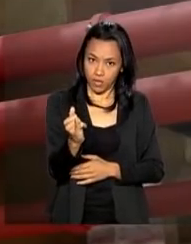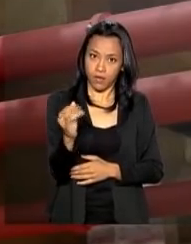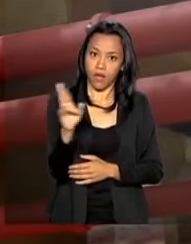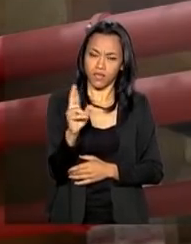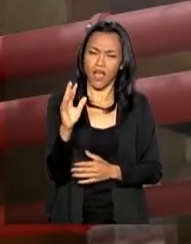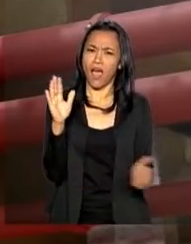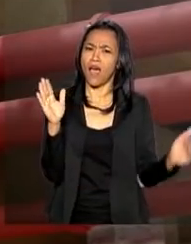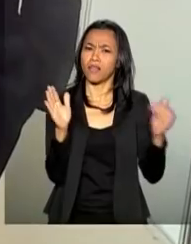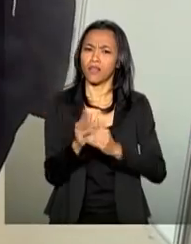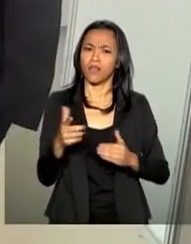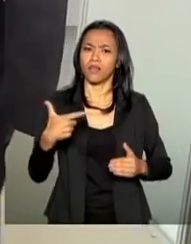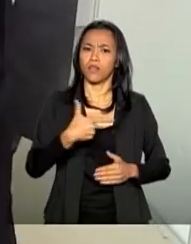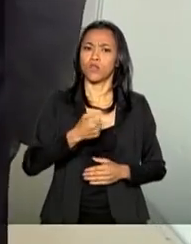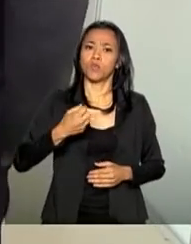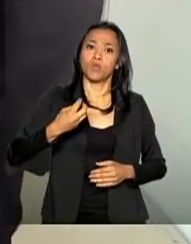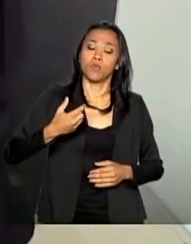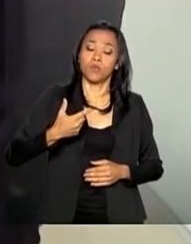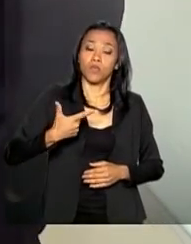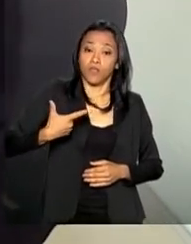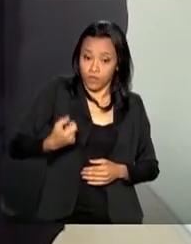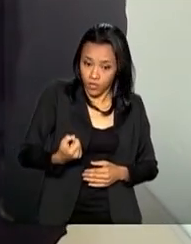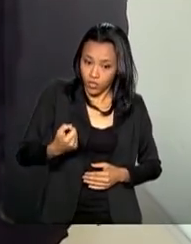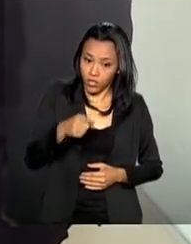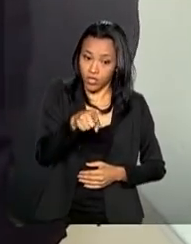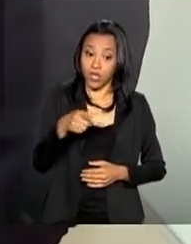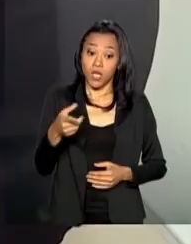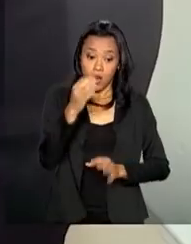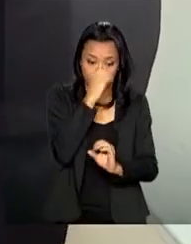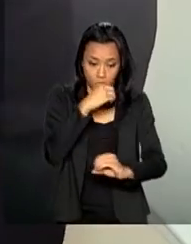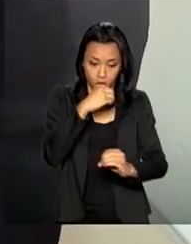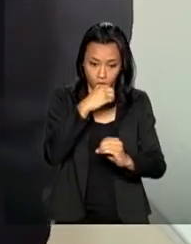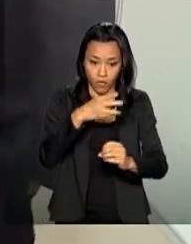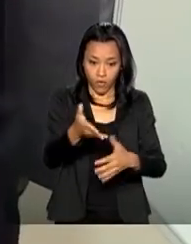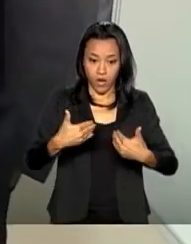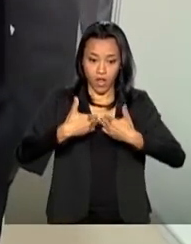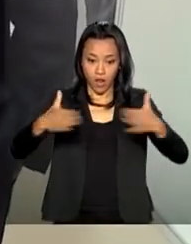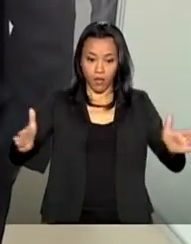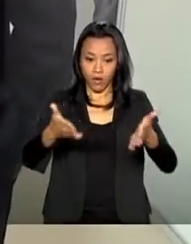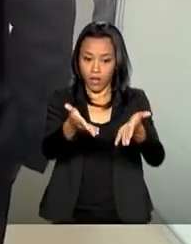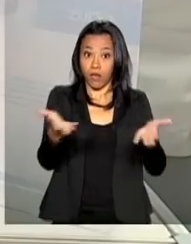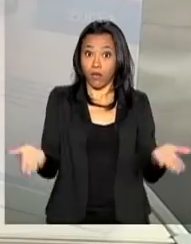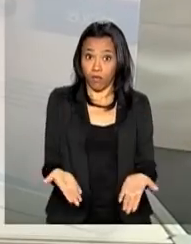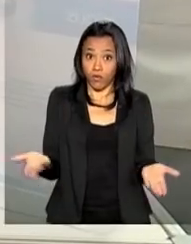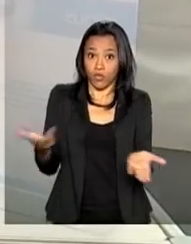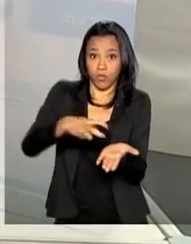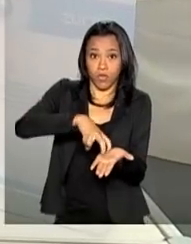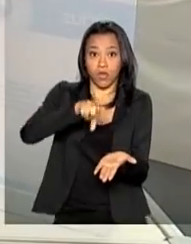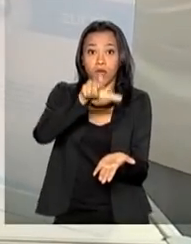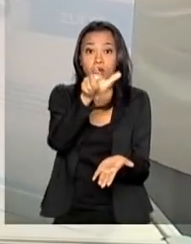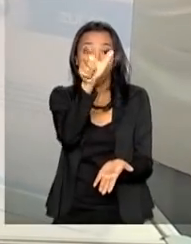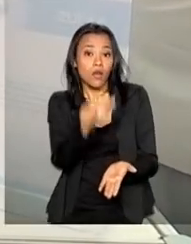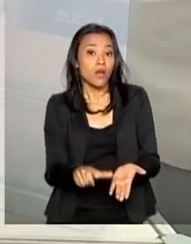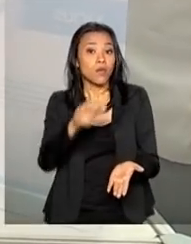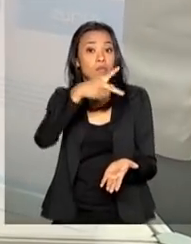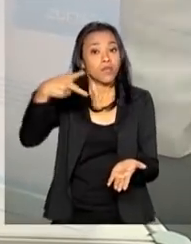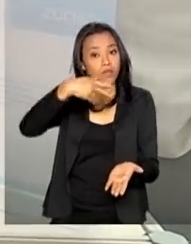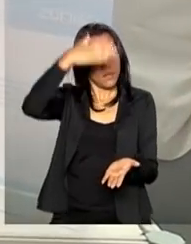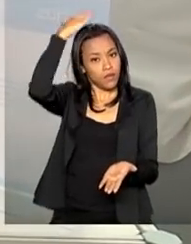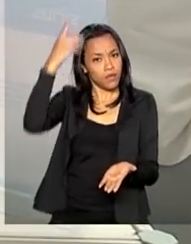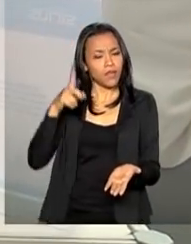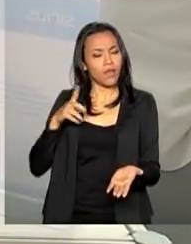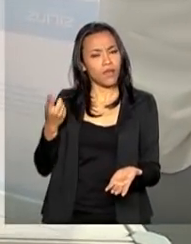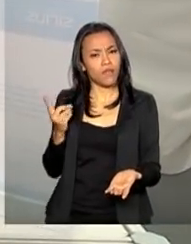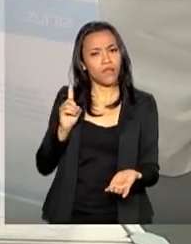ano de 2020. O laboratório foi inaugurado agora pela manhã pelo presidente Michel Temer, em cerimônia que contou também com